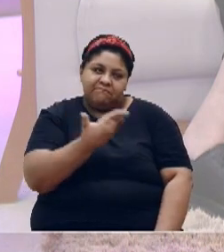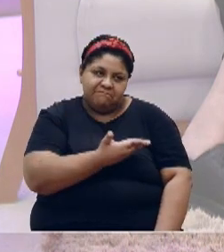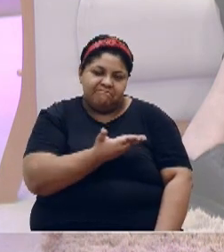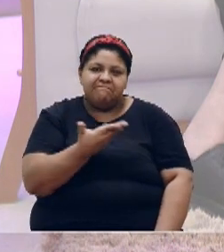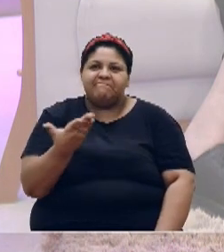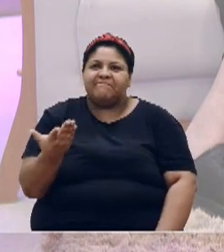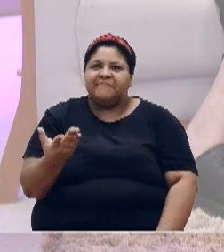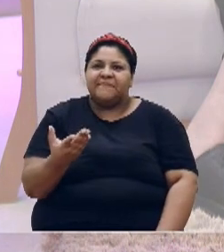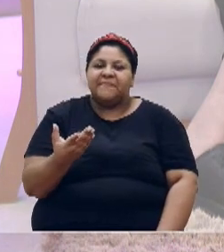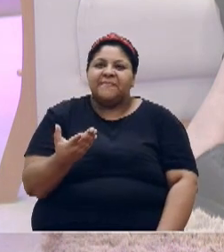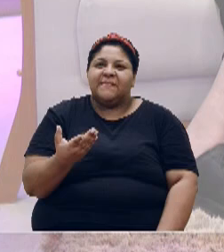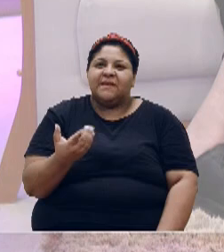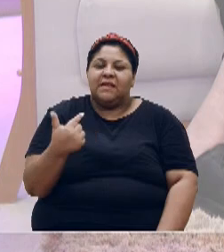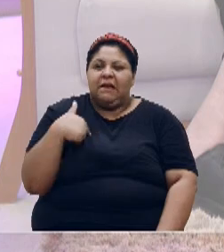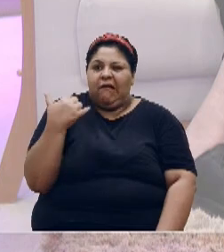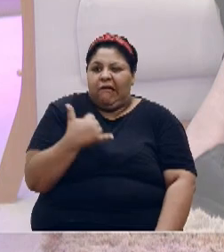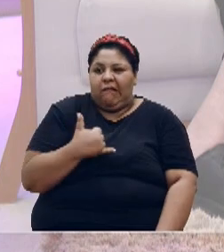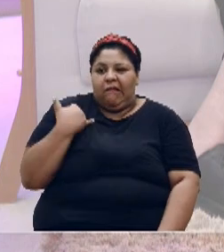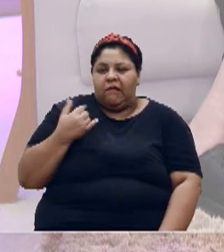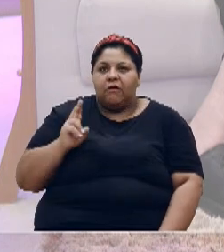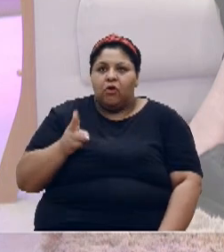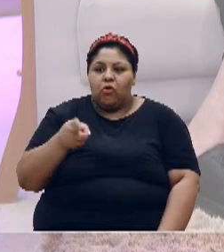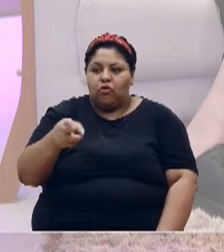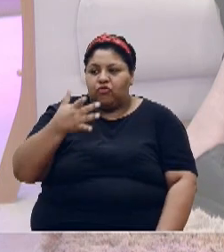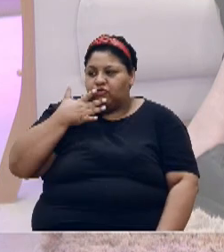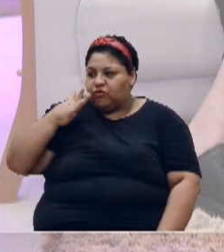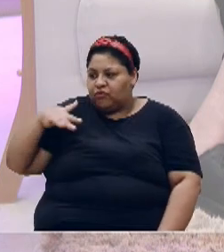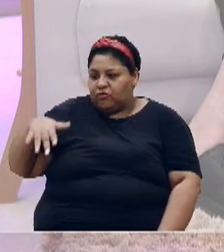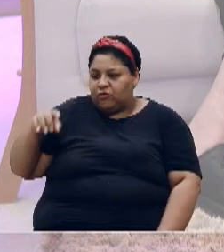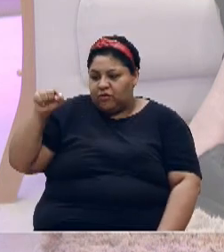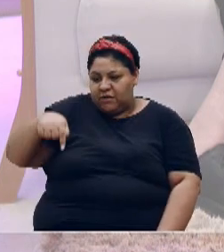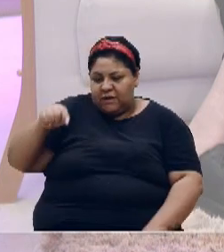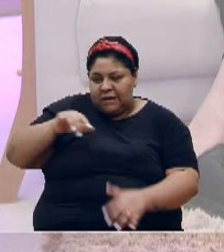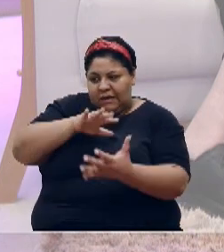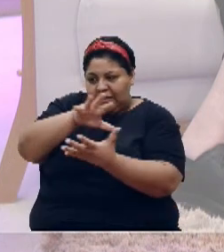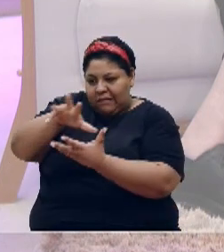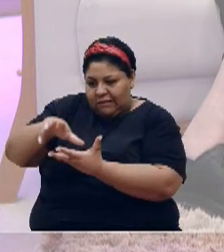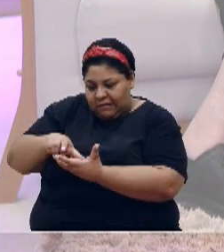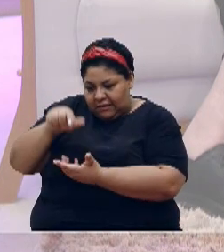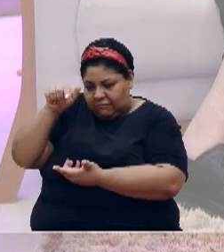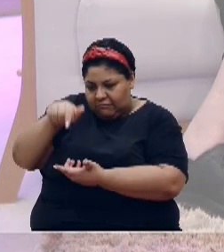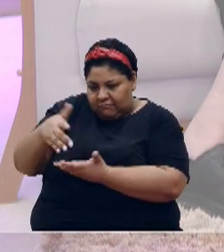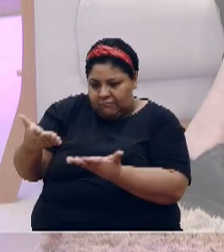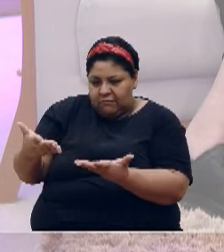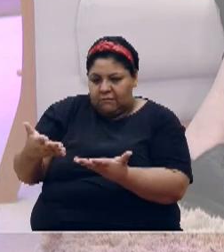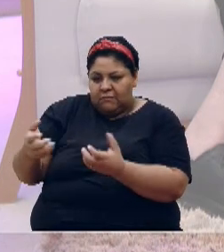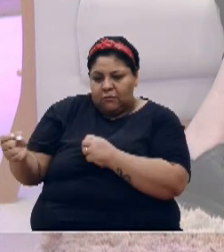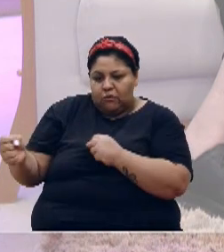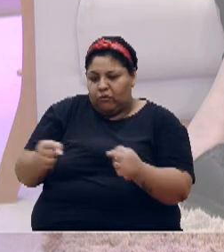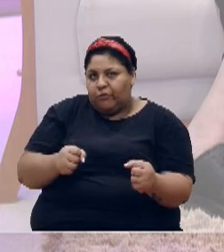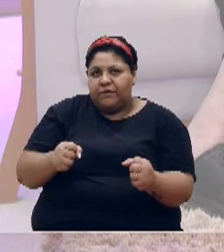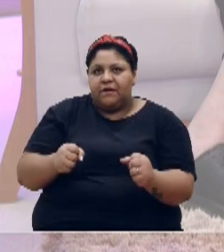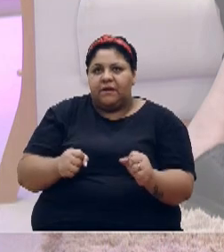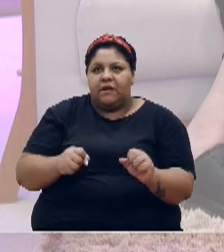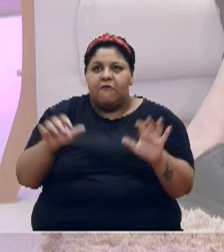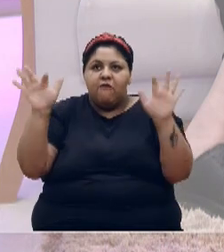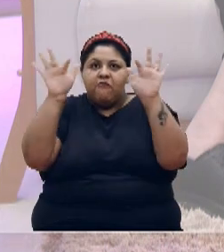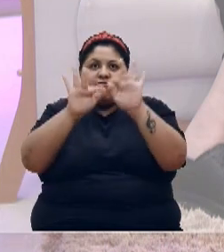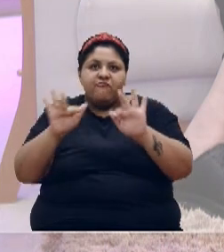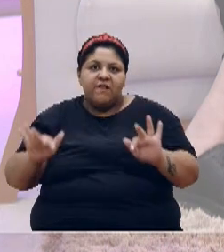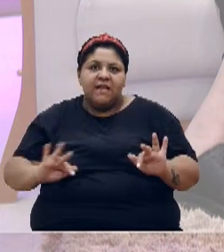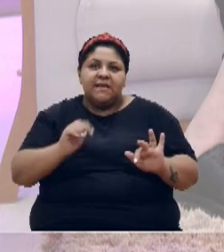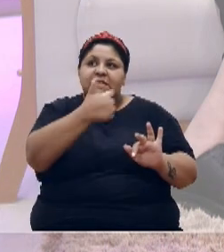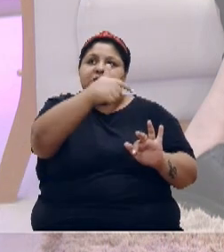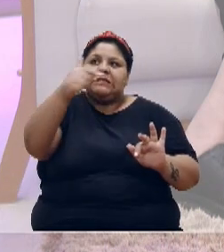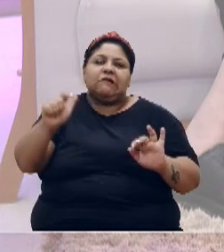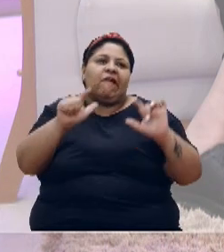né, egoísmo meu, manter uma criança aqui no mundo, né, aqui na Terra, que poderia estar saltitando lá em cima.